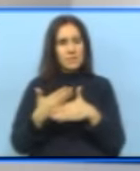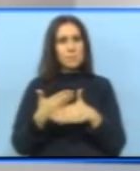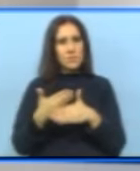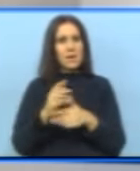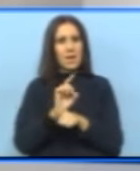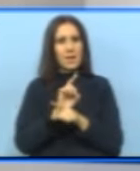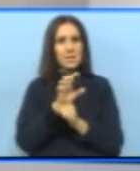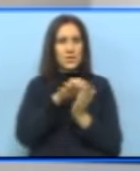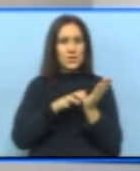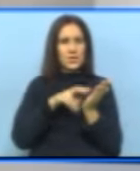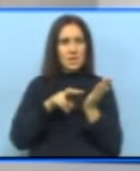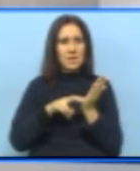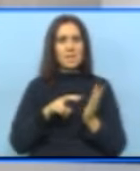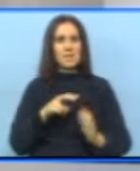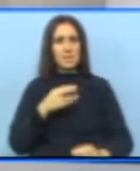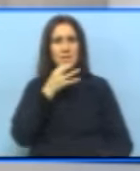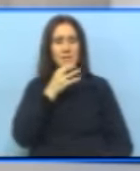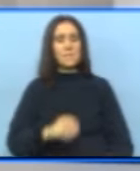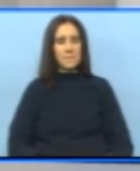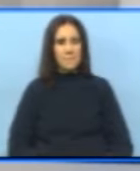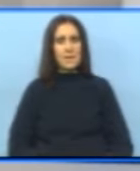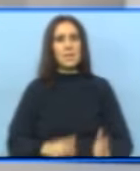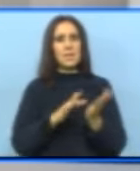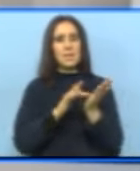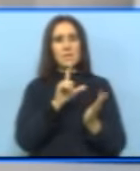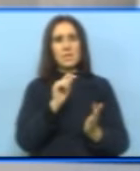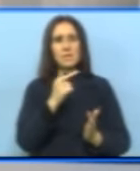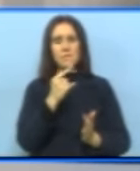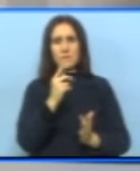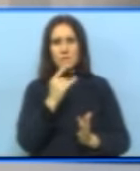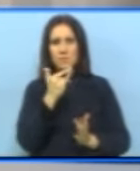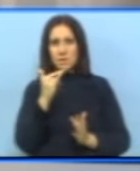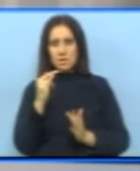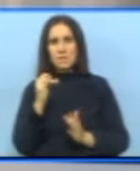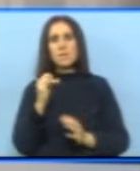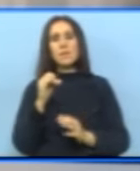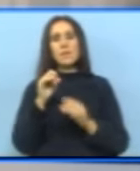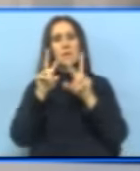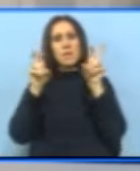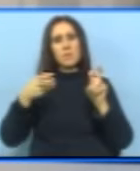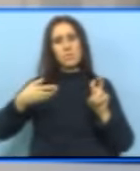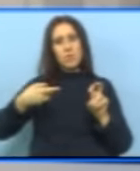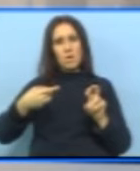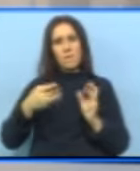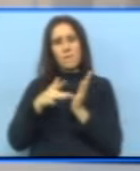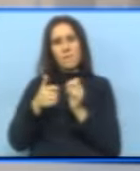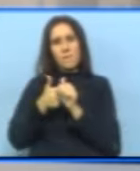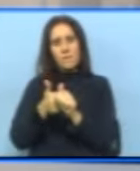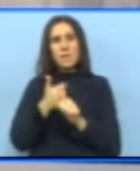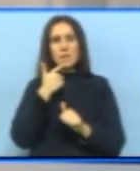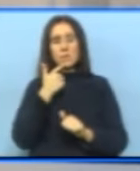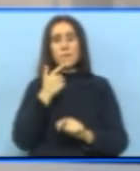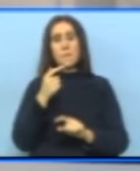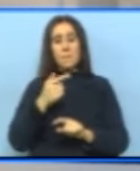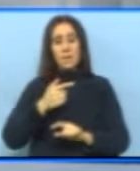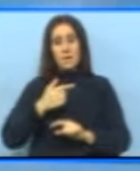do Evangelho, exatamente, o livro de Levítico, no capítulo 19, onde emerge essa frase em sintonia com o Evangelho: amarás o teu próximo como a ti